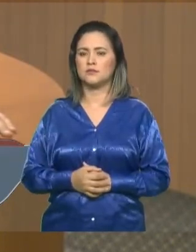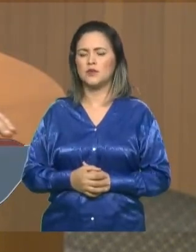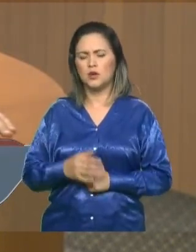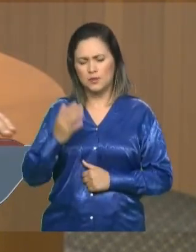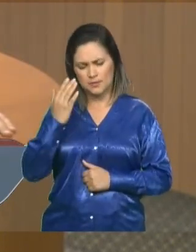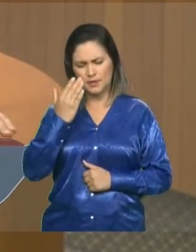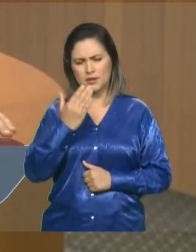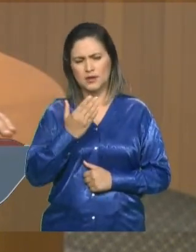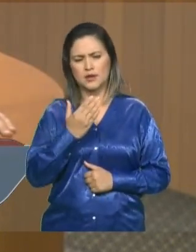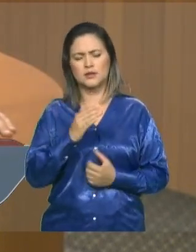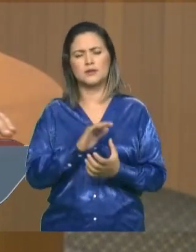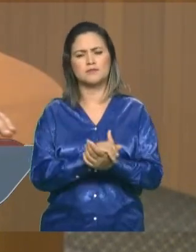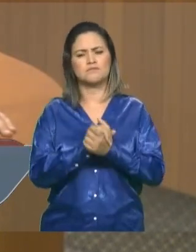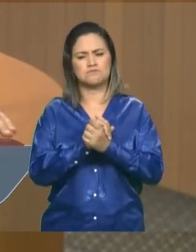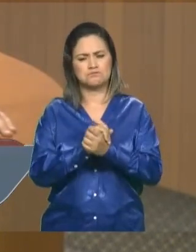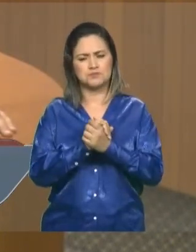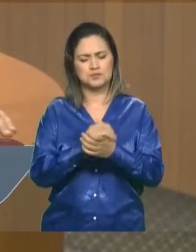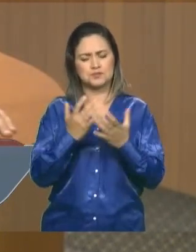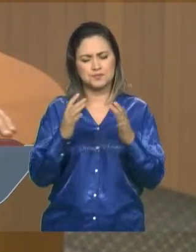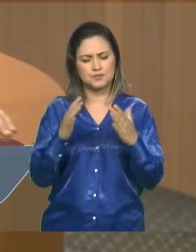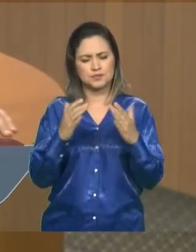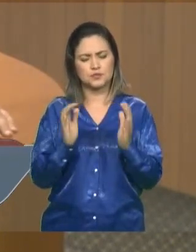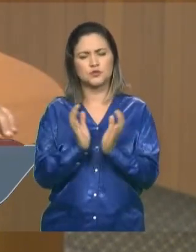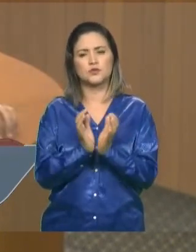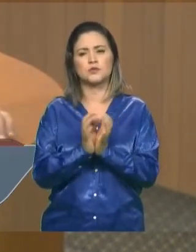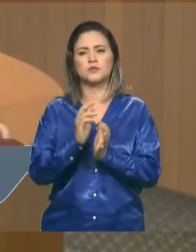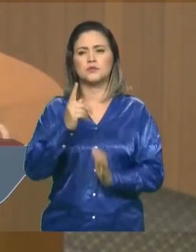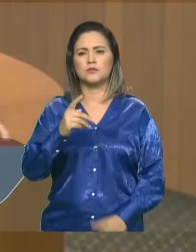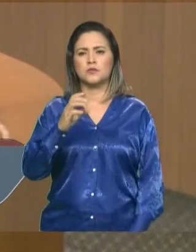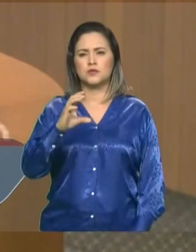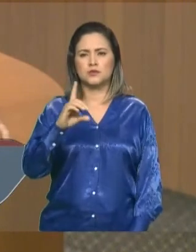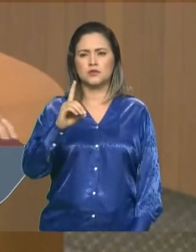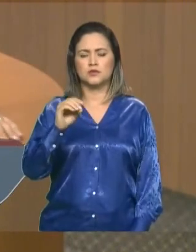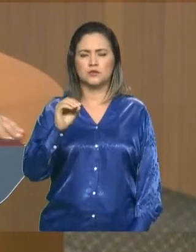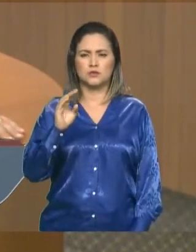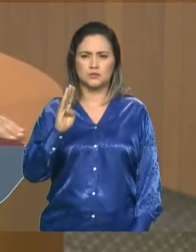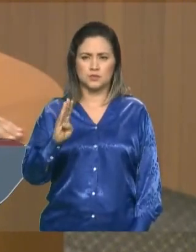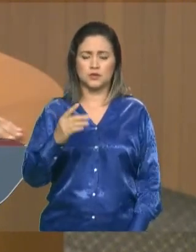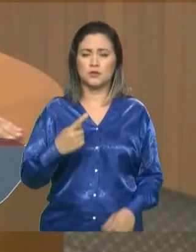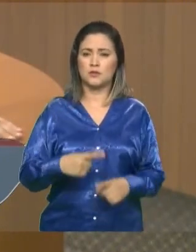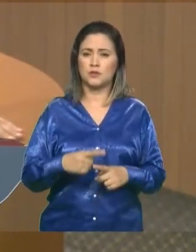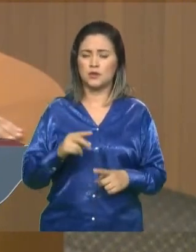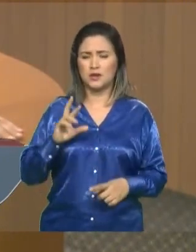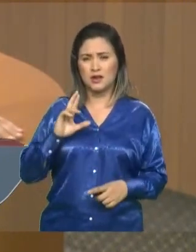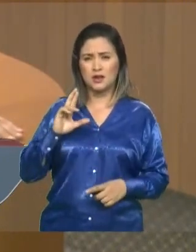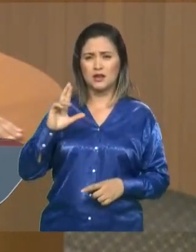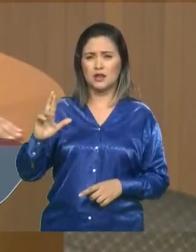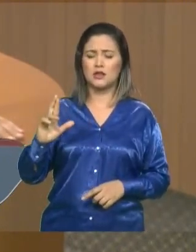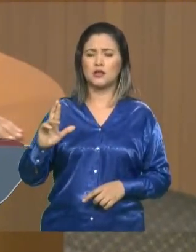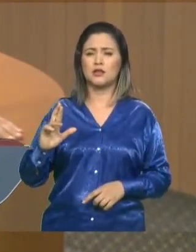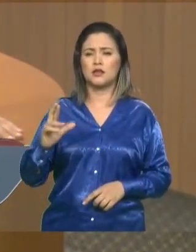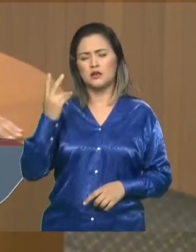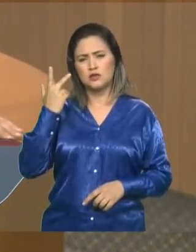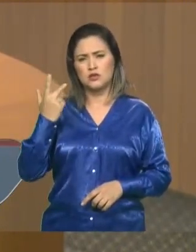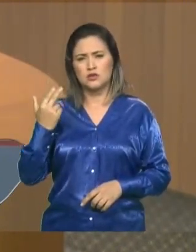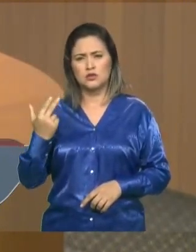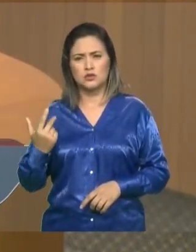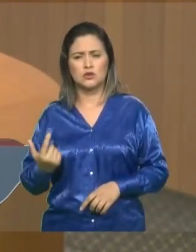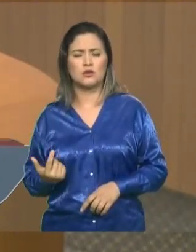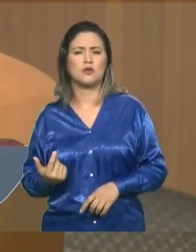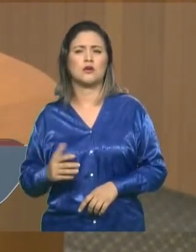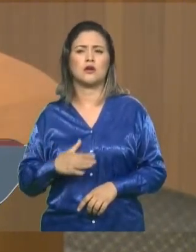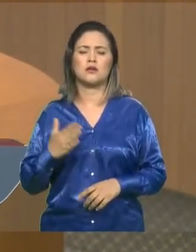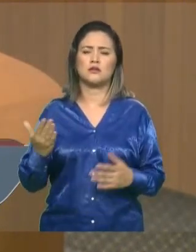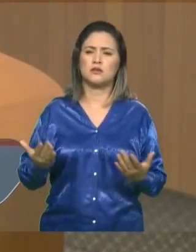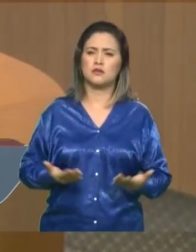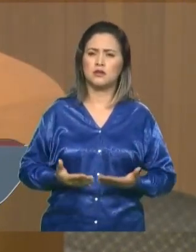PCdoB, pela luta, por toda a militância, por toda a história, por toda uma referência que nos trouxe até aqui,